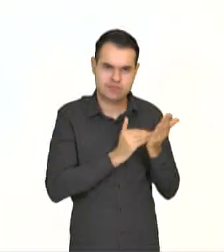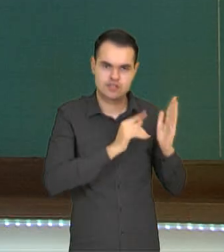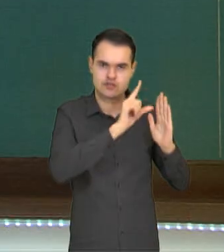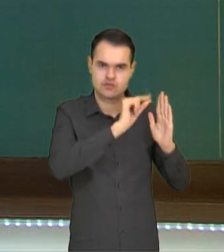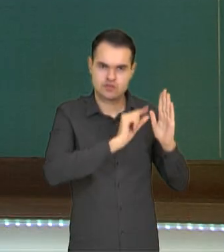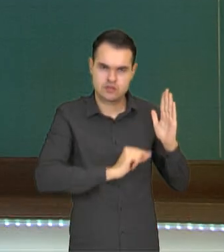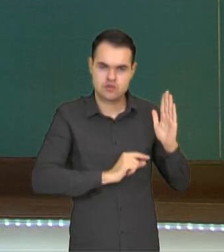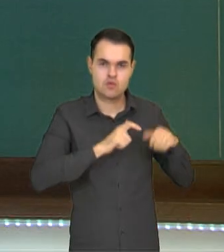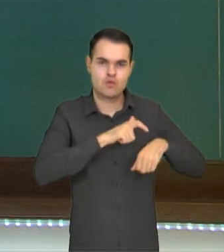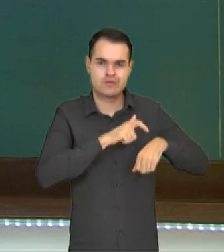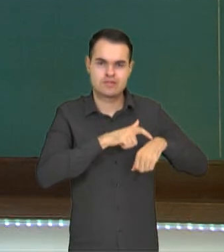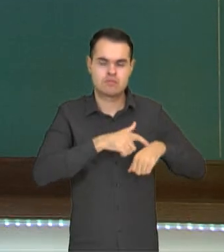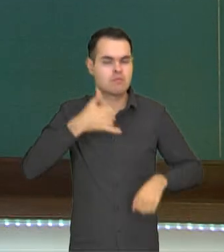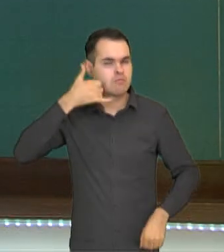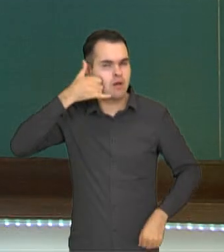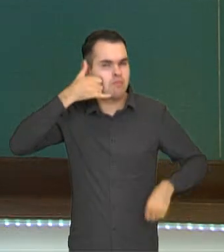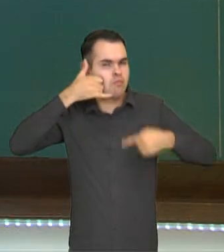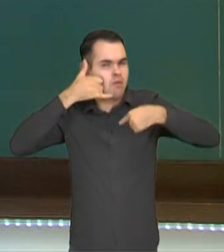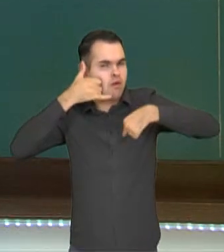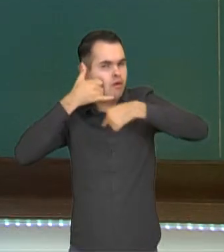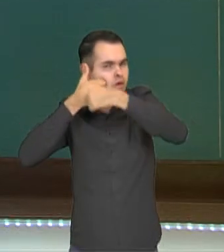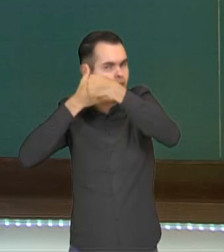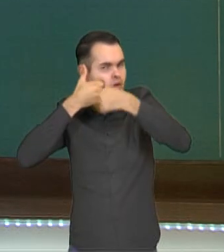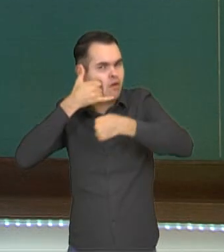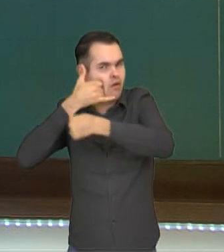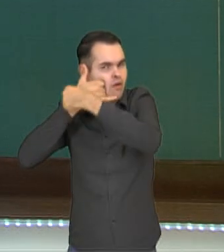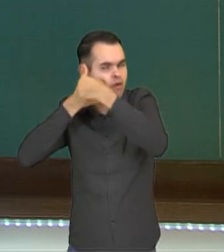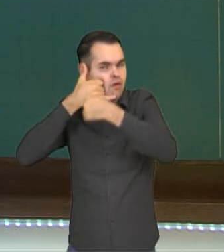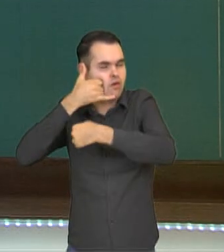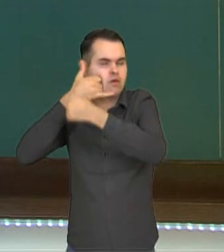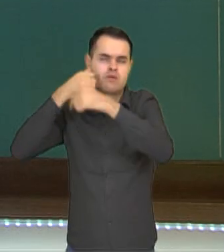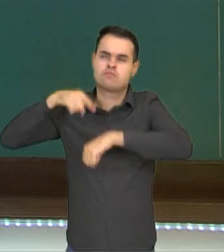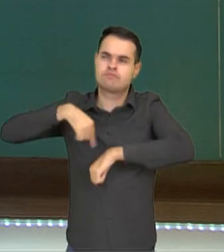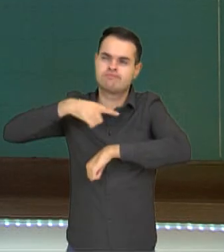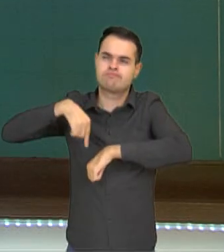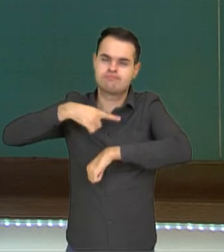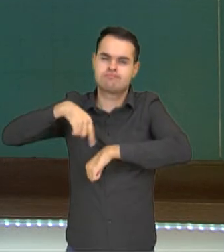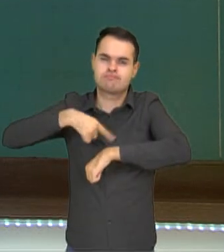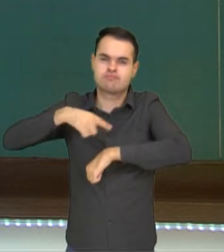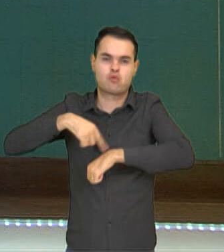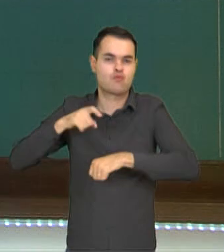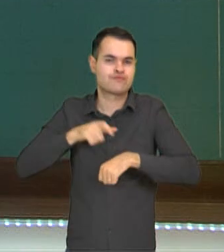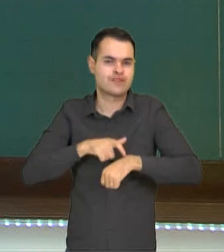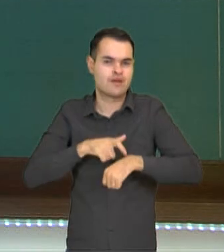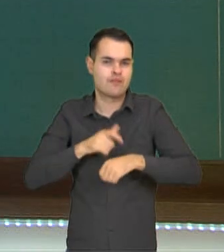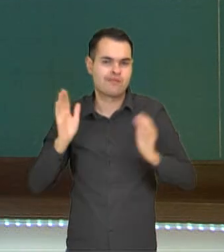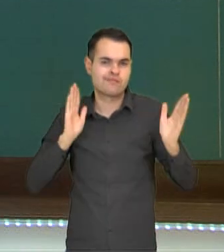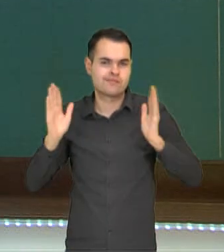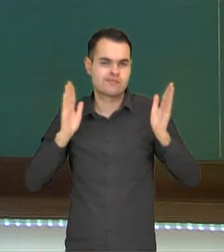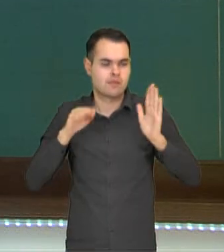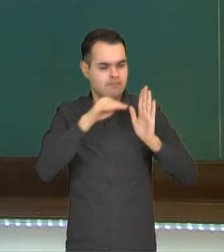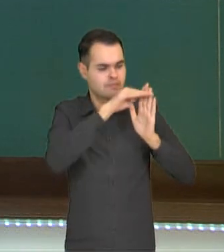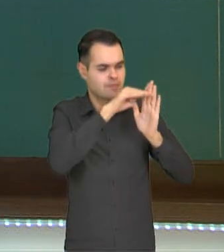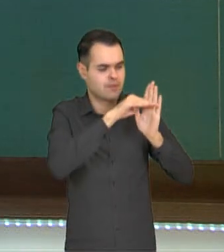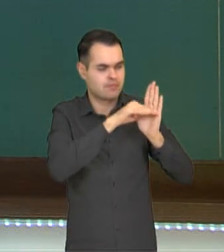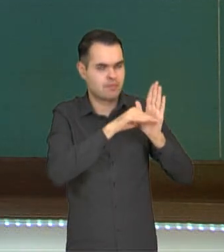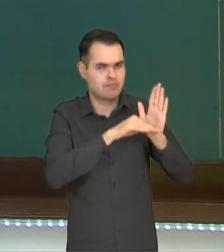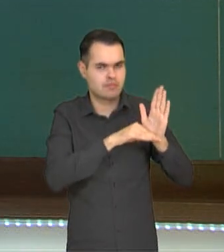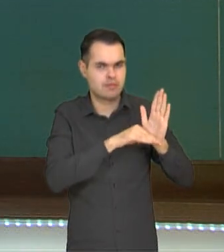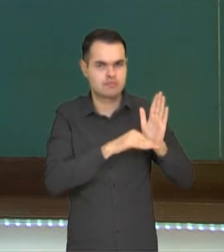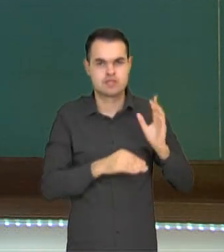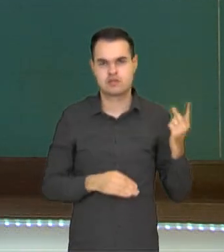determinado tempo de ligação, tá? Então, olha só, temos essa tabela onde ela mostra o tempo de ligações e o valor, tá